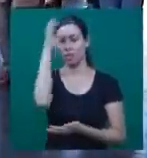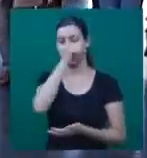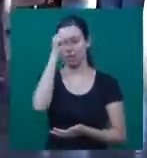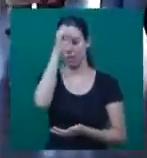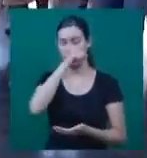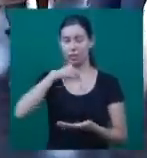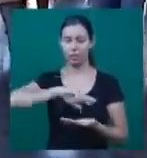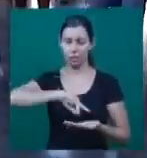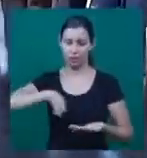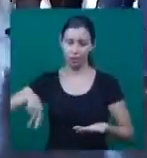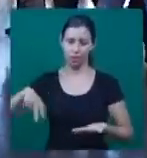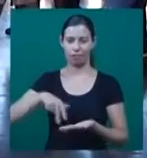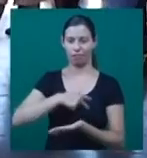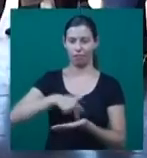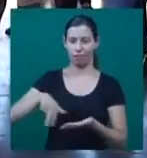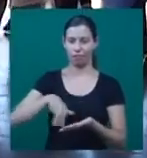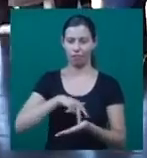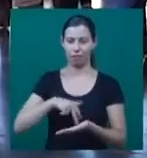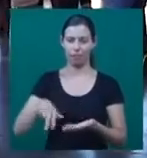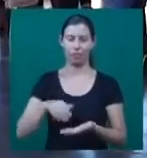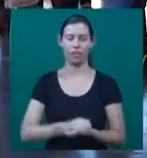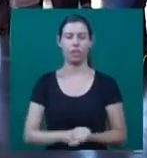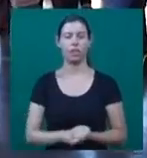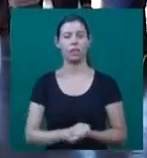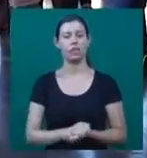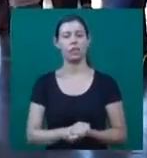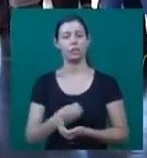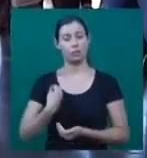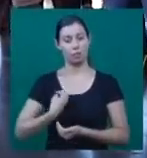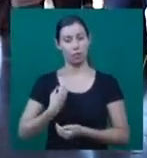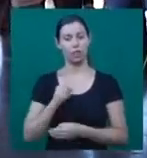uma lição valiosa. Vida sim, drogas não.